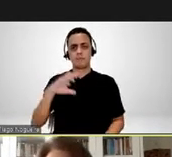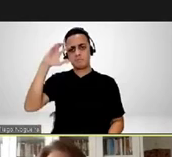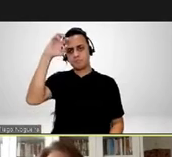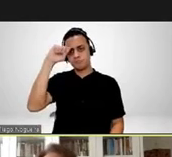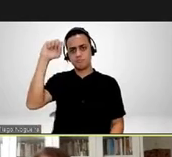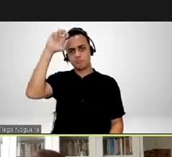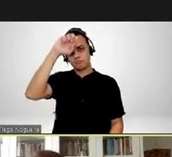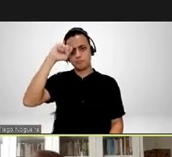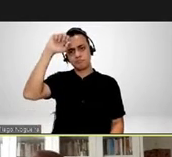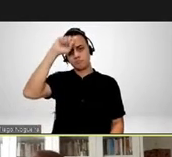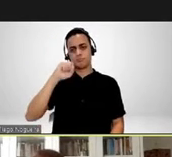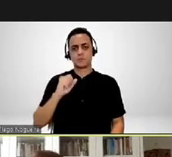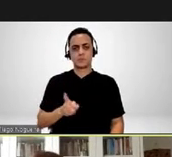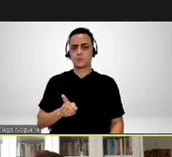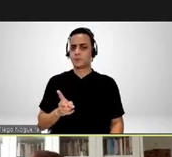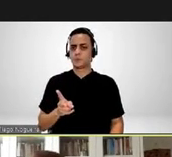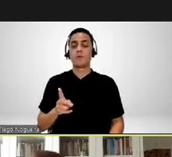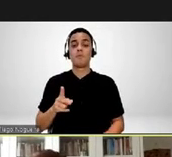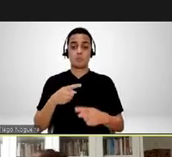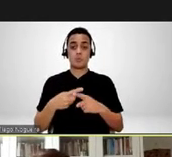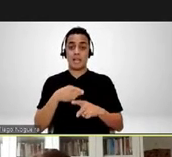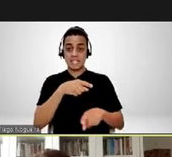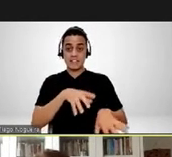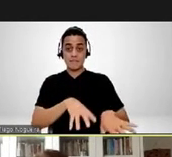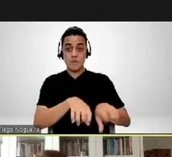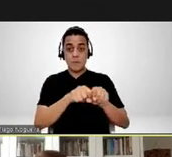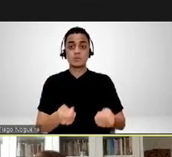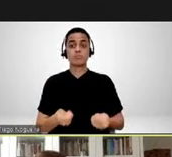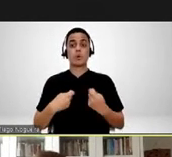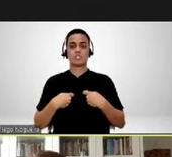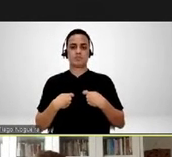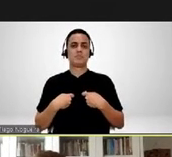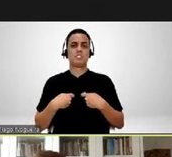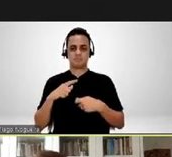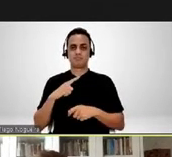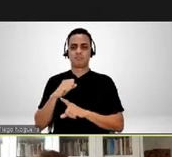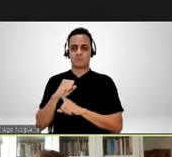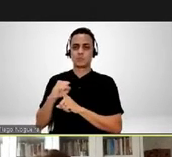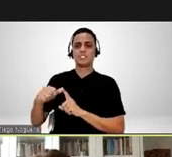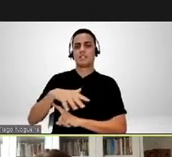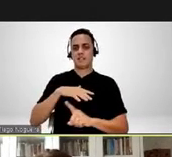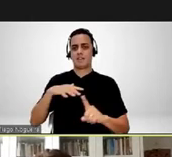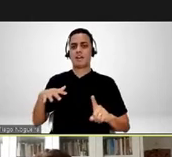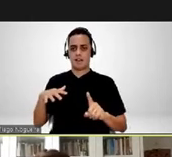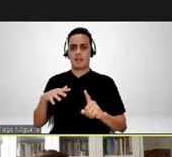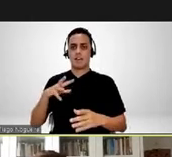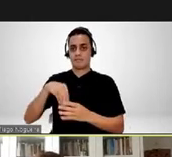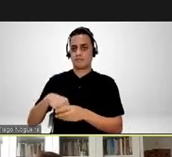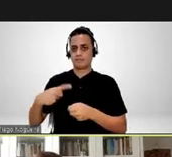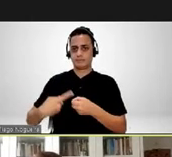de opção e de formação proporcionou à sociedade em geral aqui no nosso